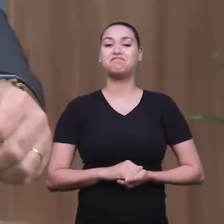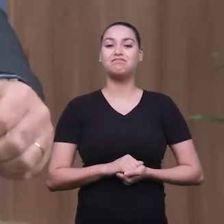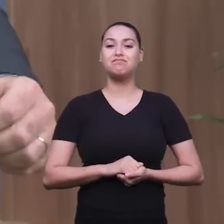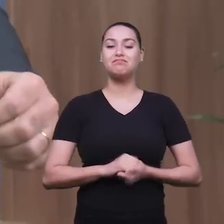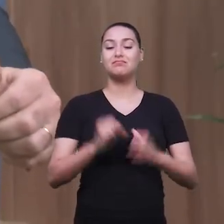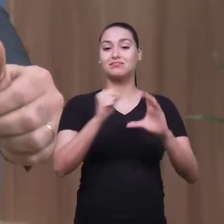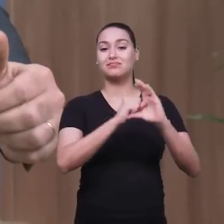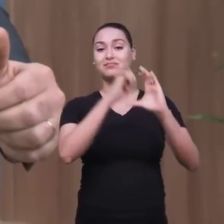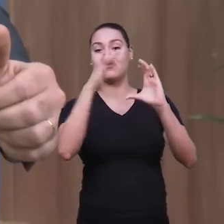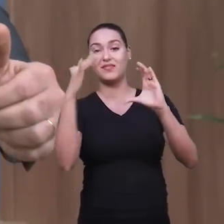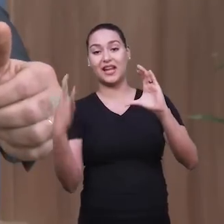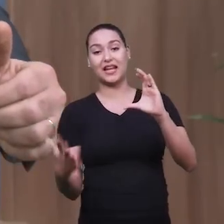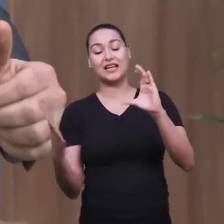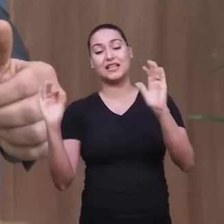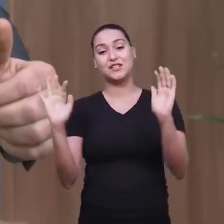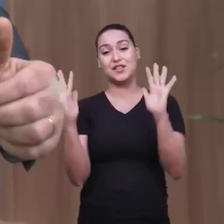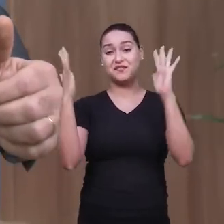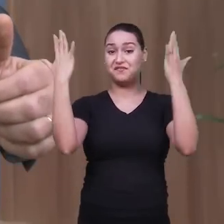dizer isso,